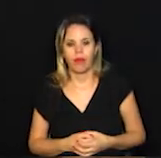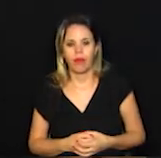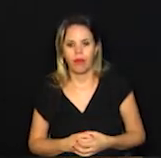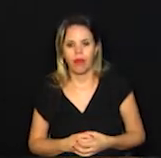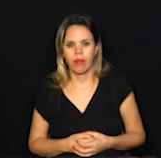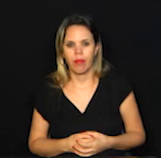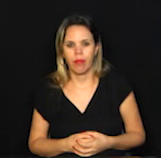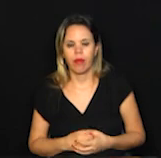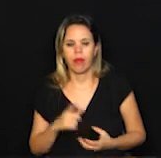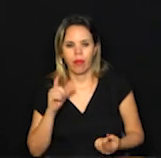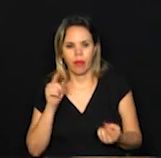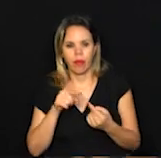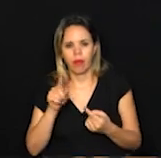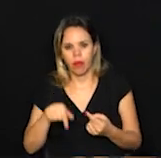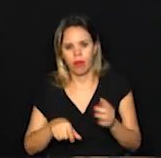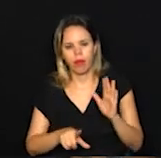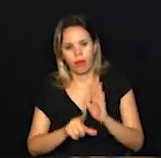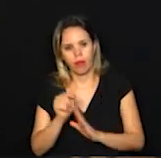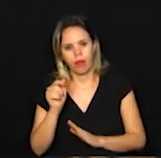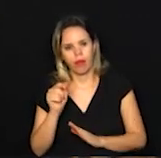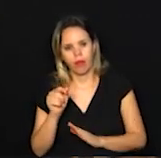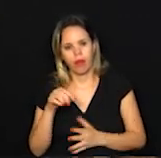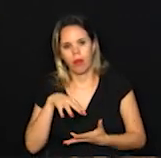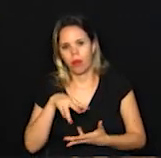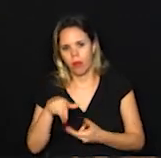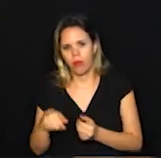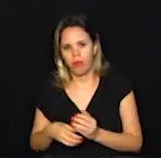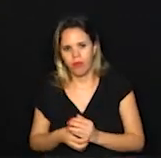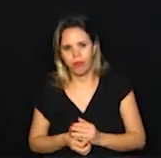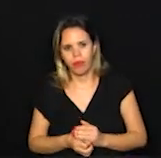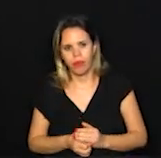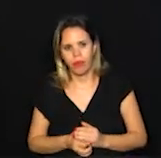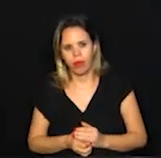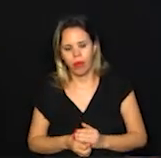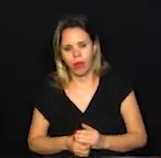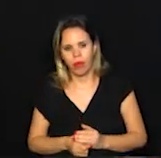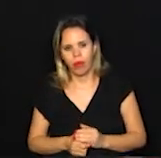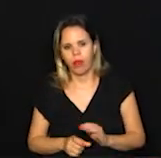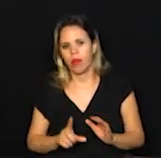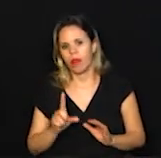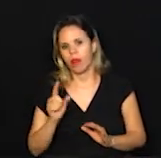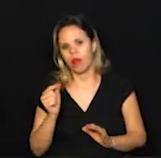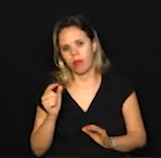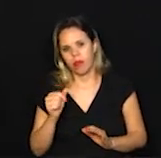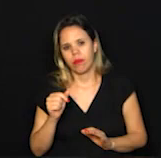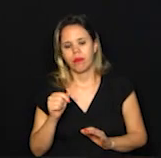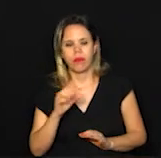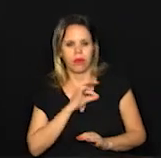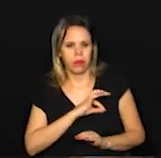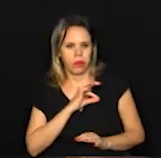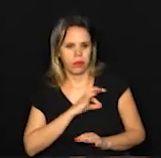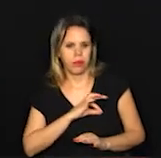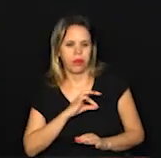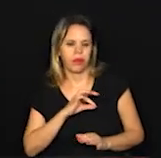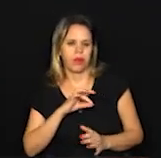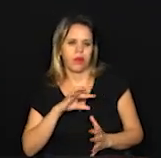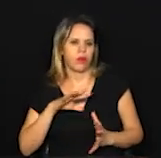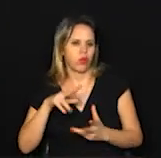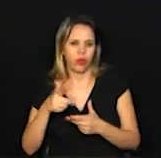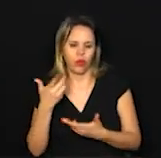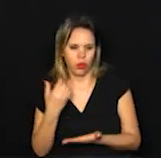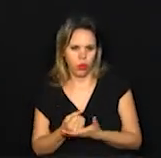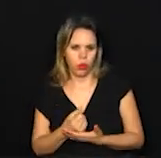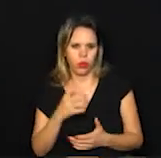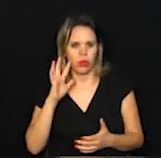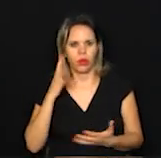O horizonte é essa renda universal, né? E a renda universal, ela resolve muitos problemas, né? Resolve